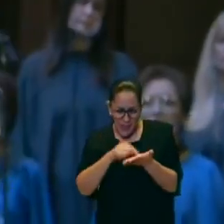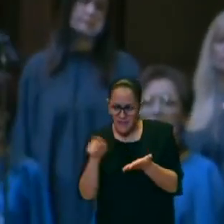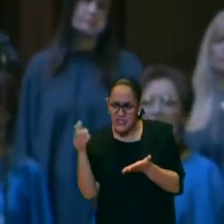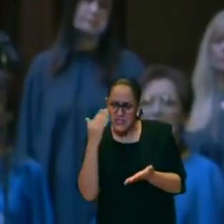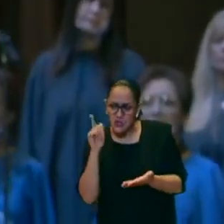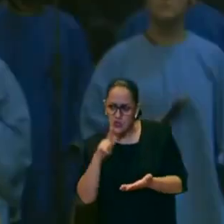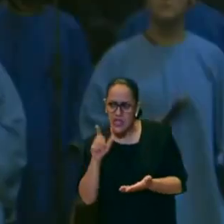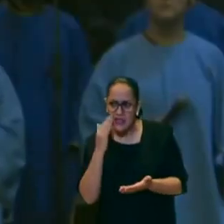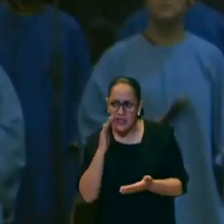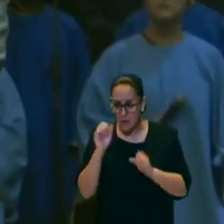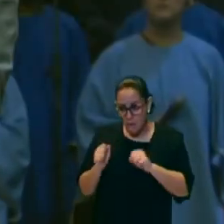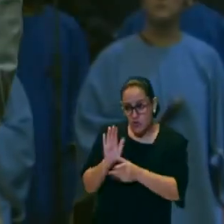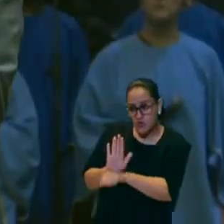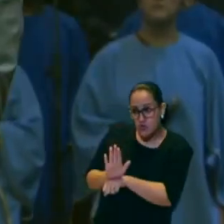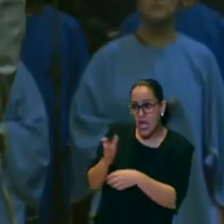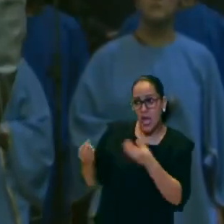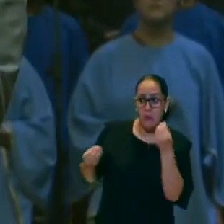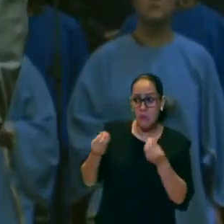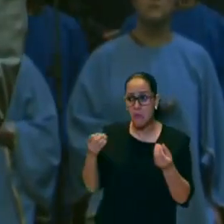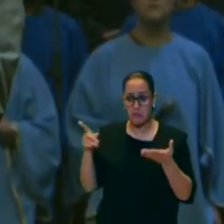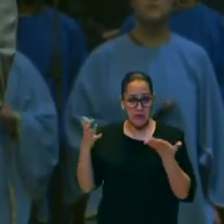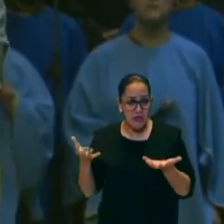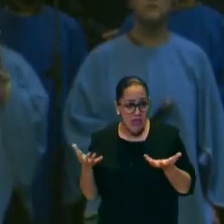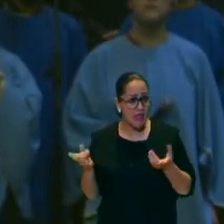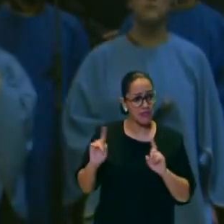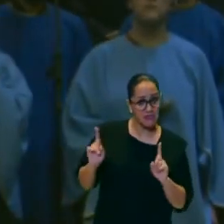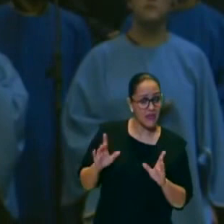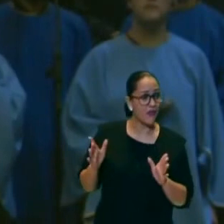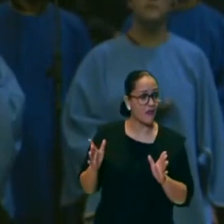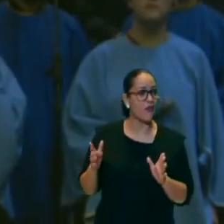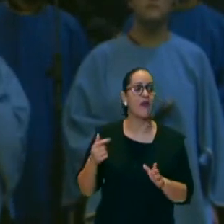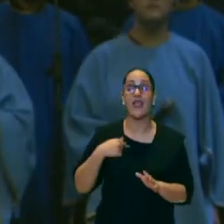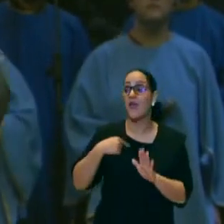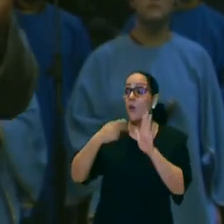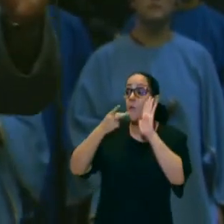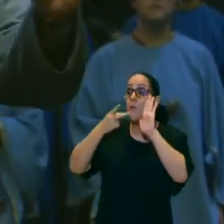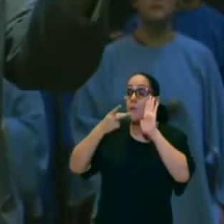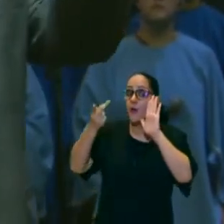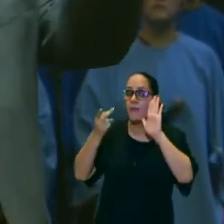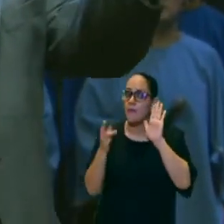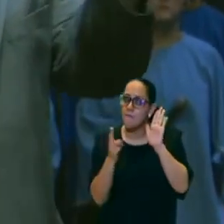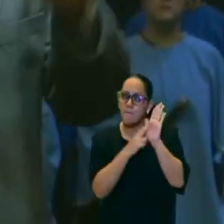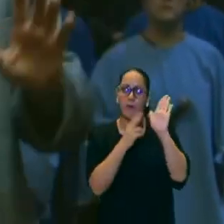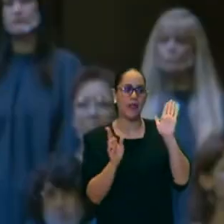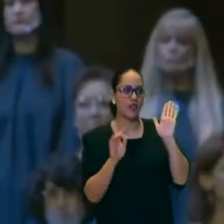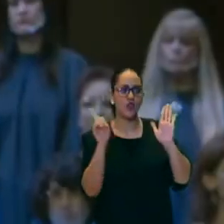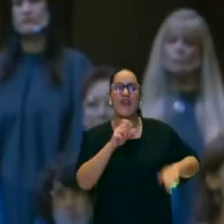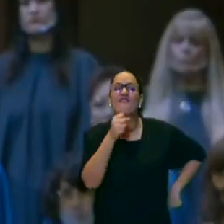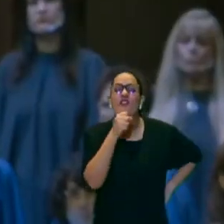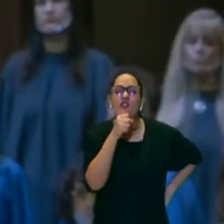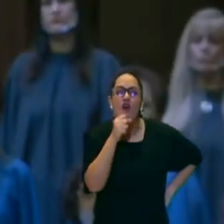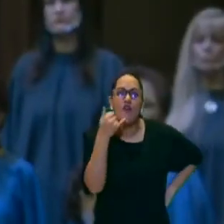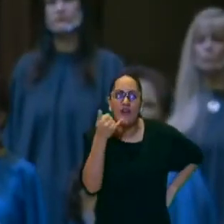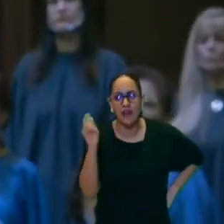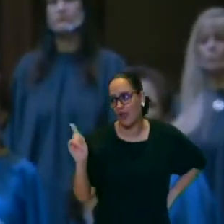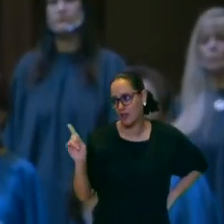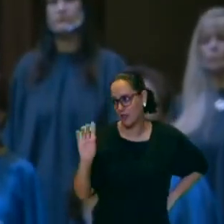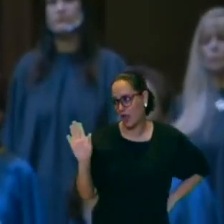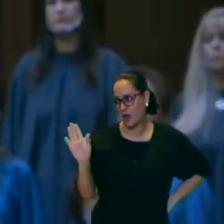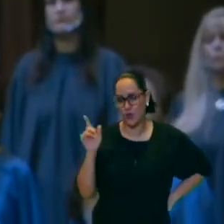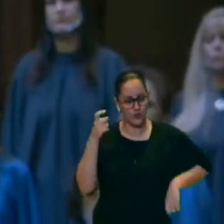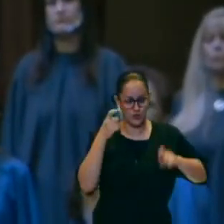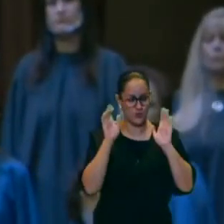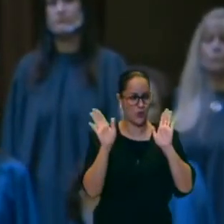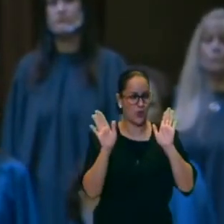Deus? Posso te ajudar de alguma maneira? Eu prometo para você que não vai ser um robô que vai ligar para você.